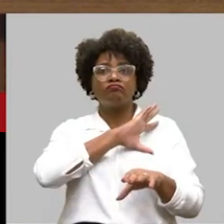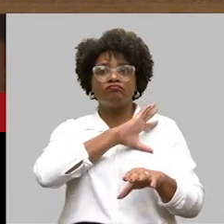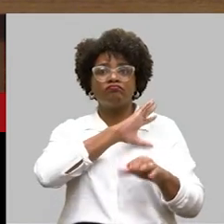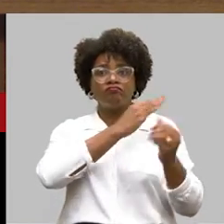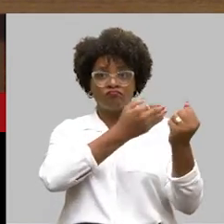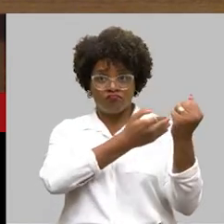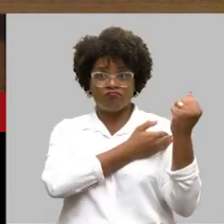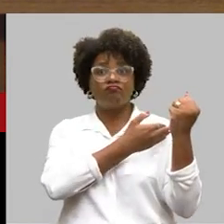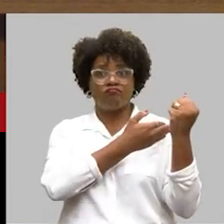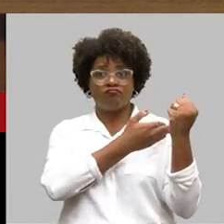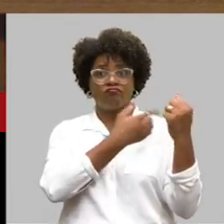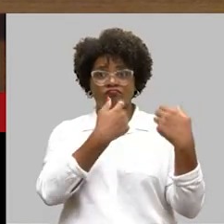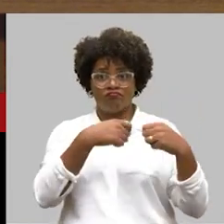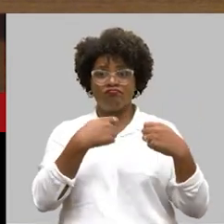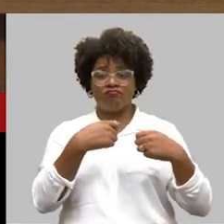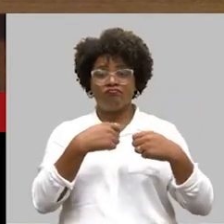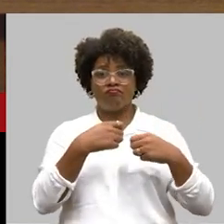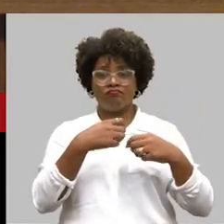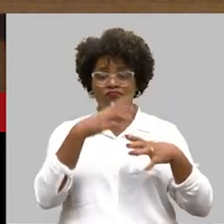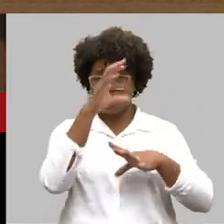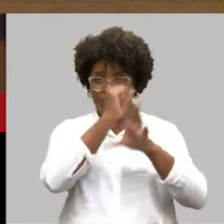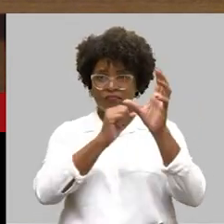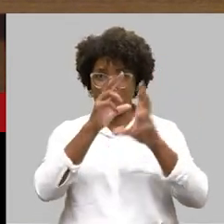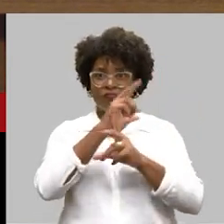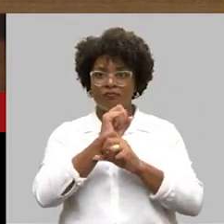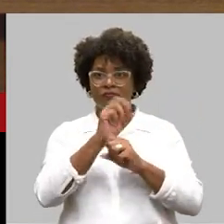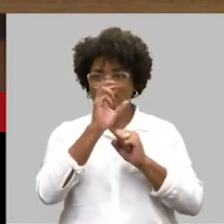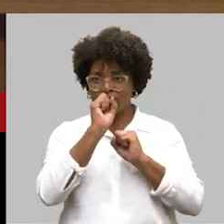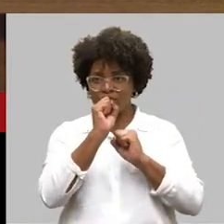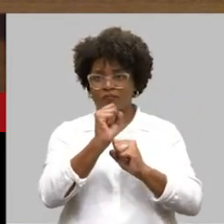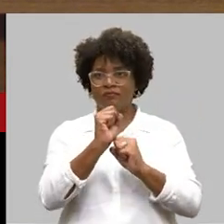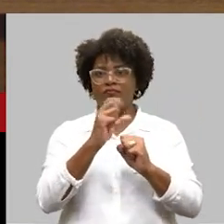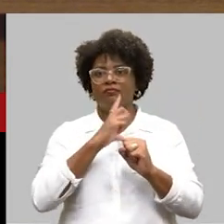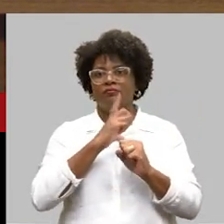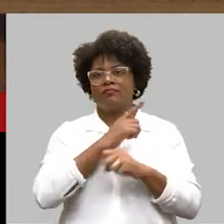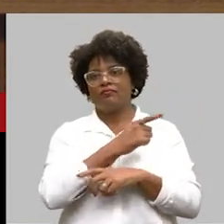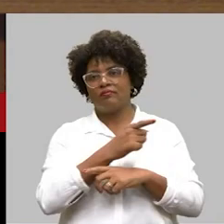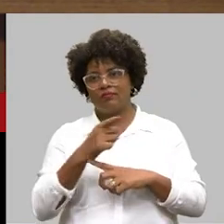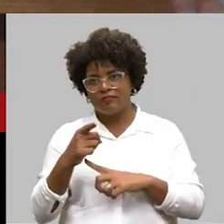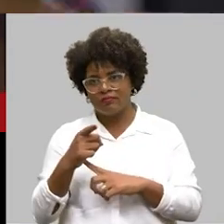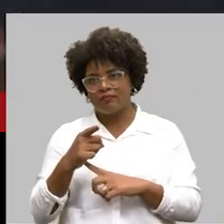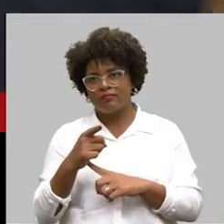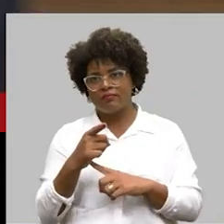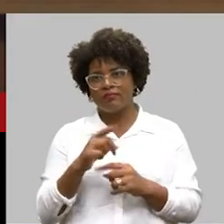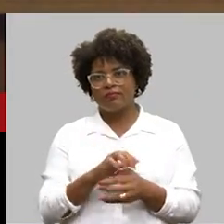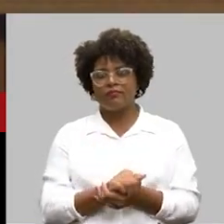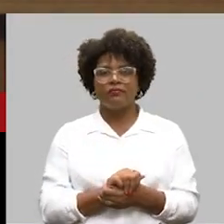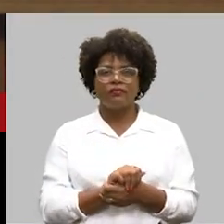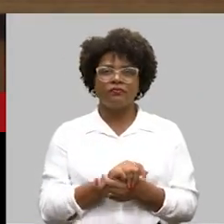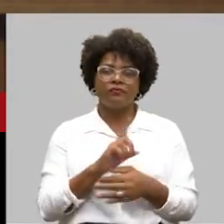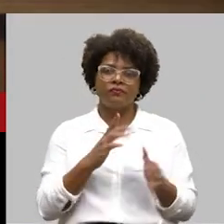que aprender e fortalecer com vocês e vocês também tamb aprender e fortalecer a gente também acho que é um momento de